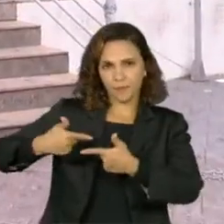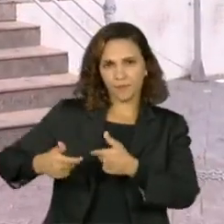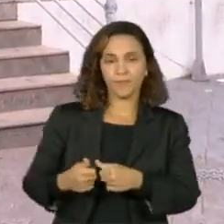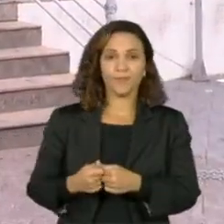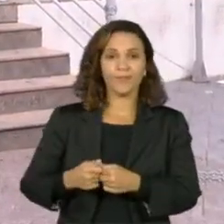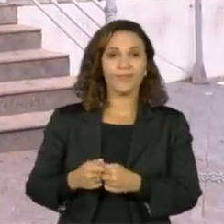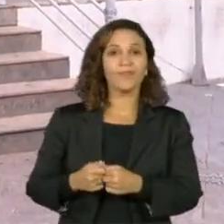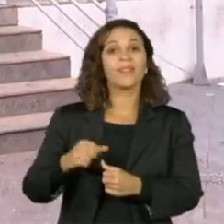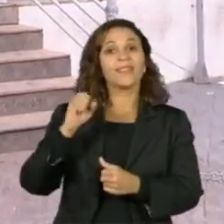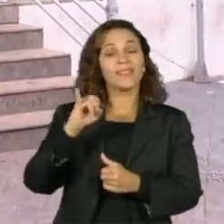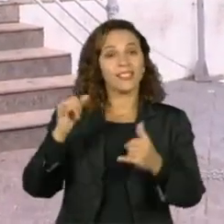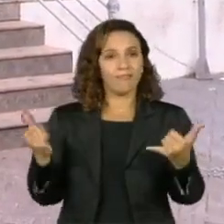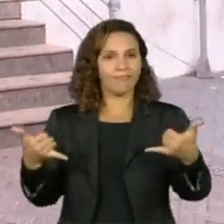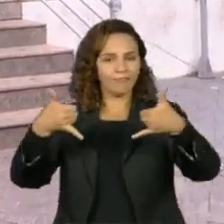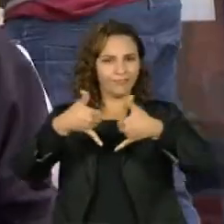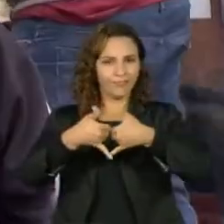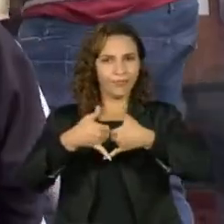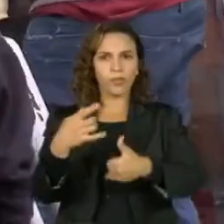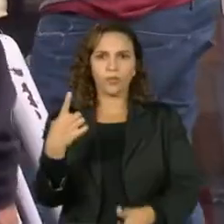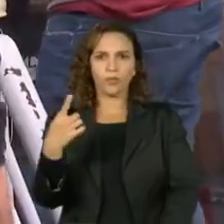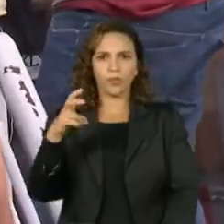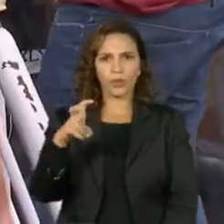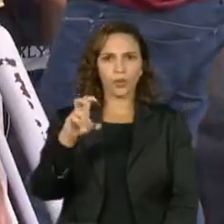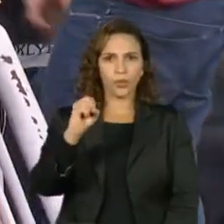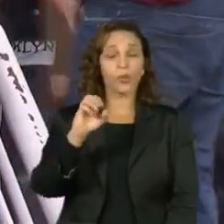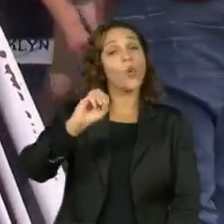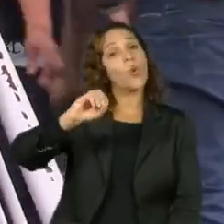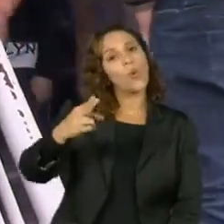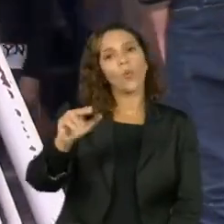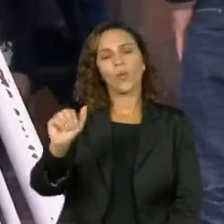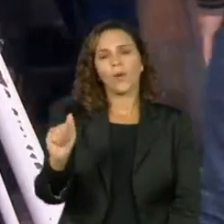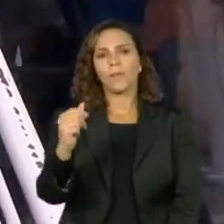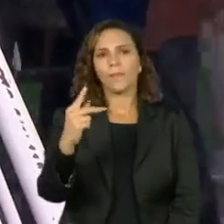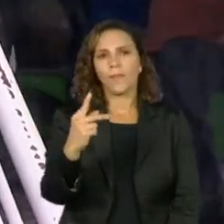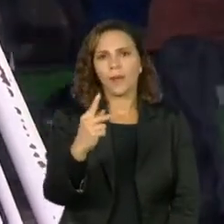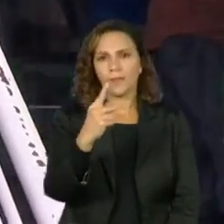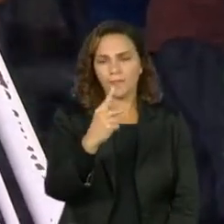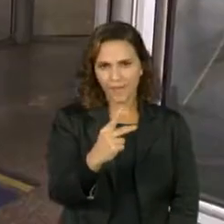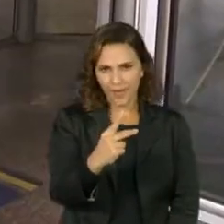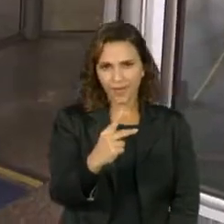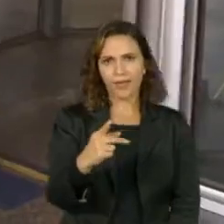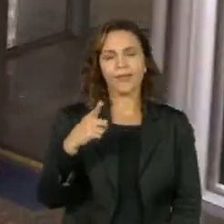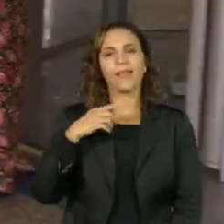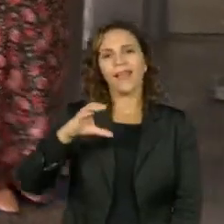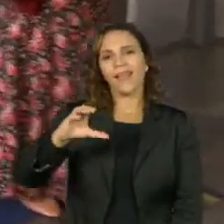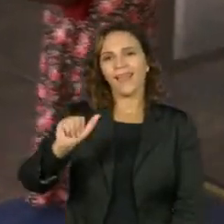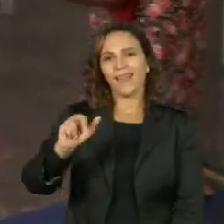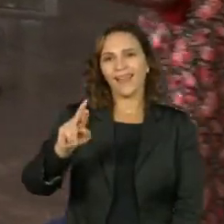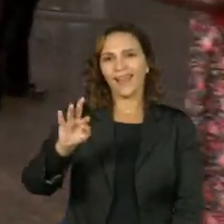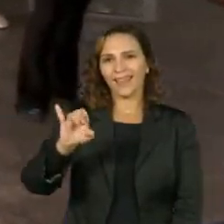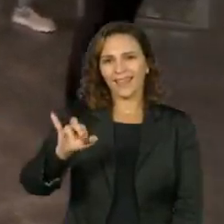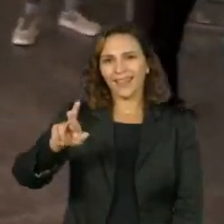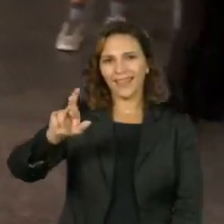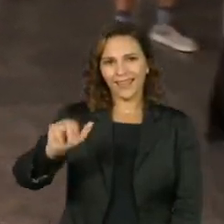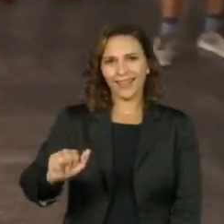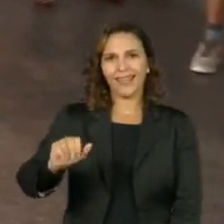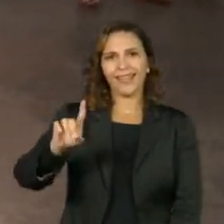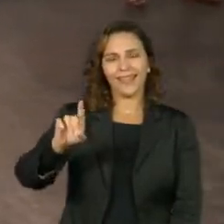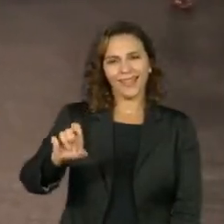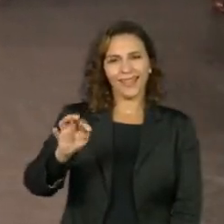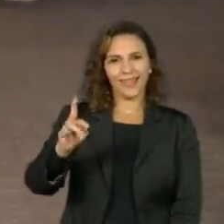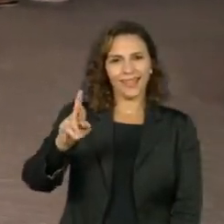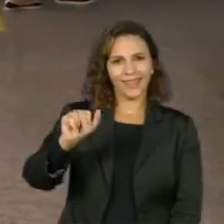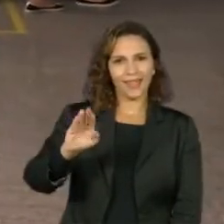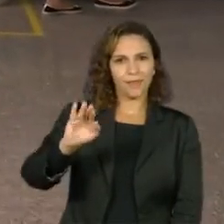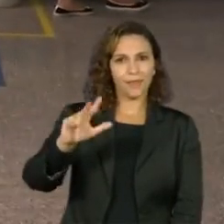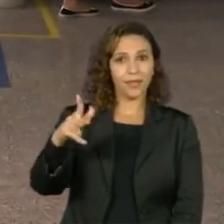Pelo telefone 158 ou pelo aplicativo Carteira de Trabalho Digital, é possível consultar quem tem